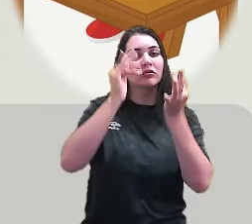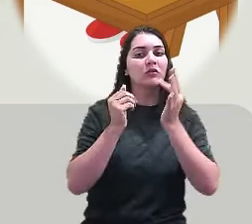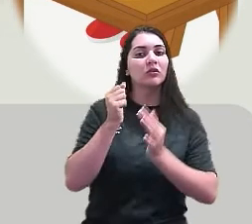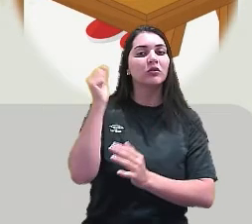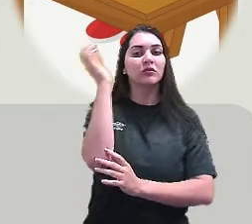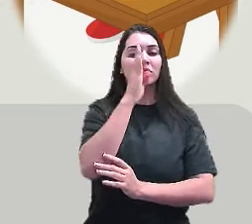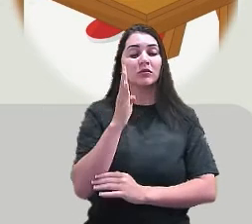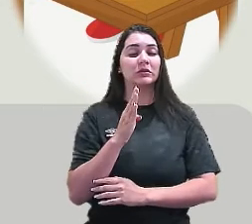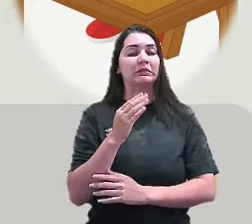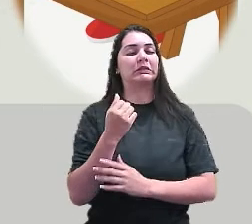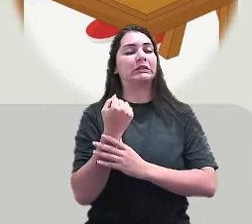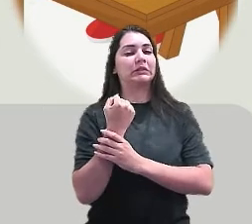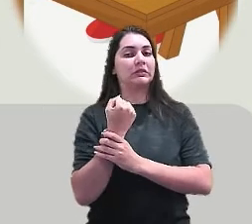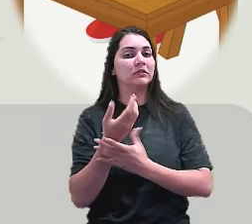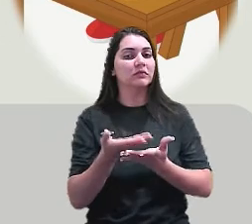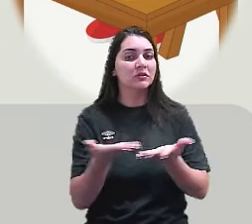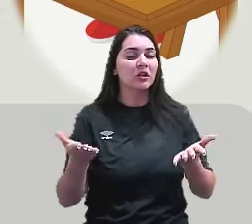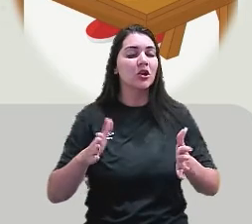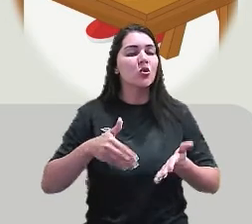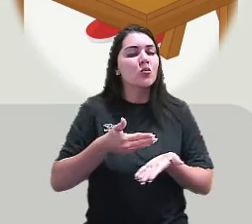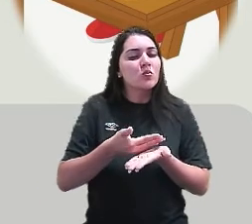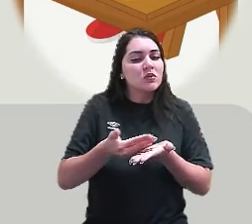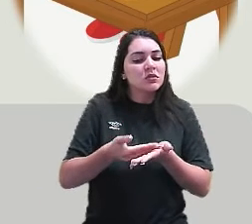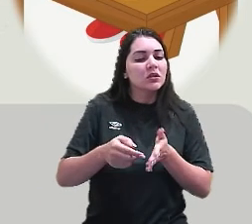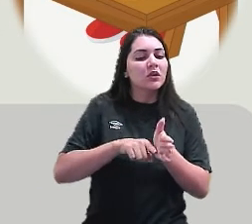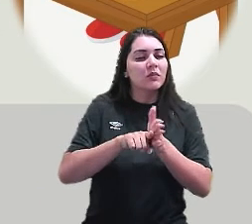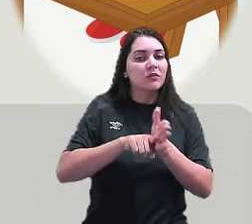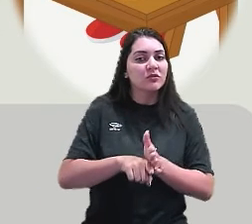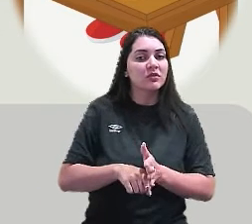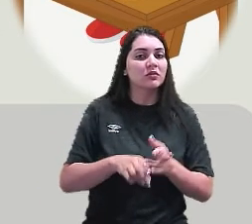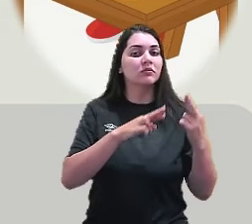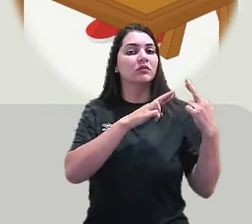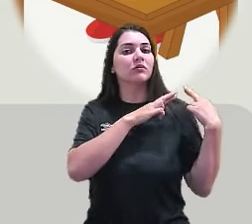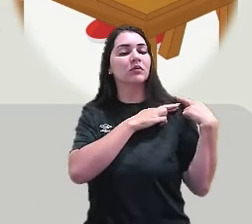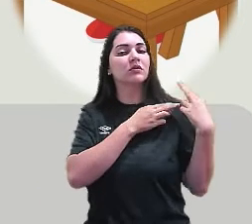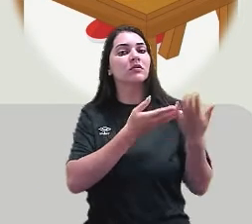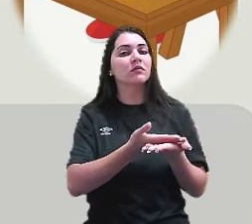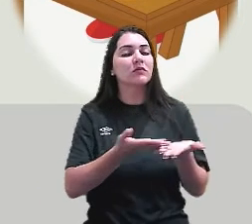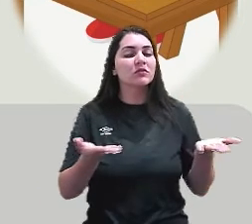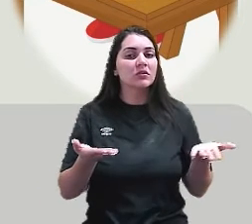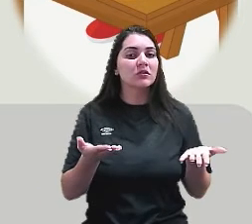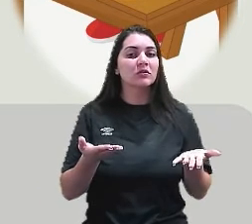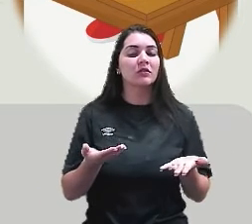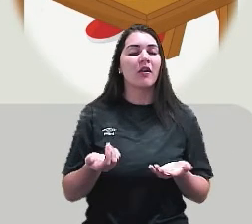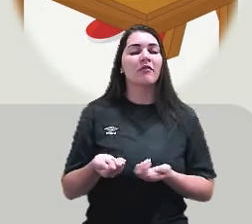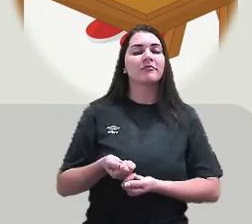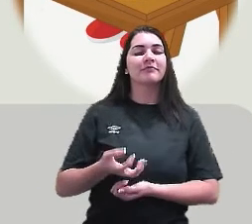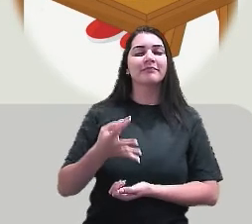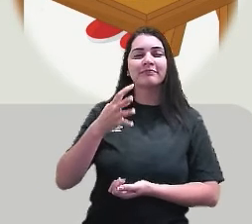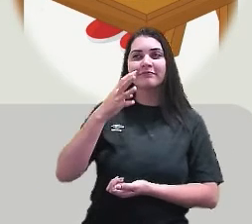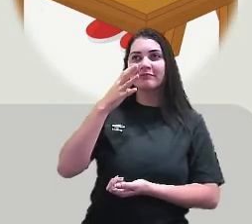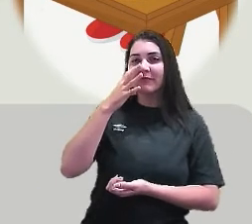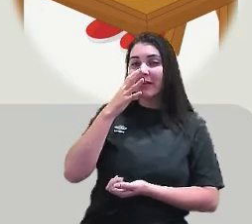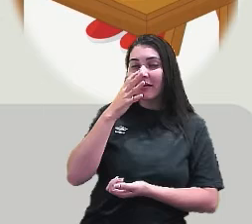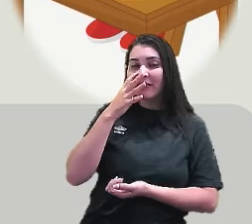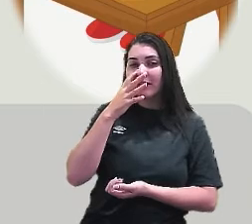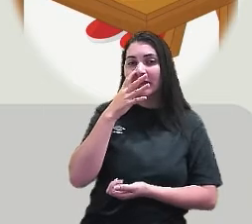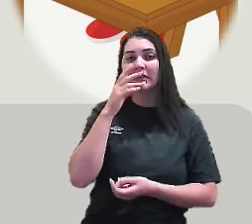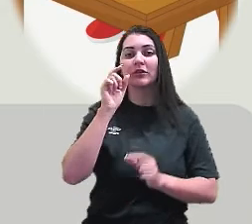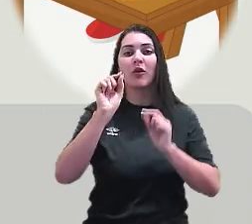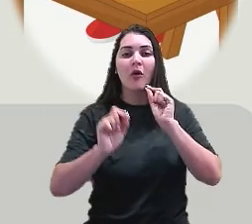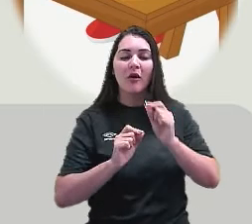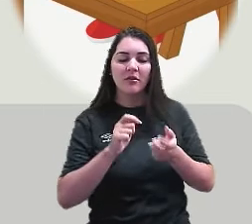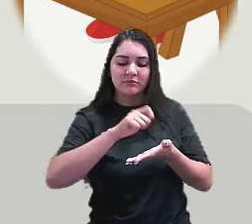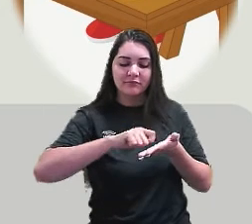eu garanto a vocês, quando vocês começarem a pesquisar sobre esses responsáveis, vocês vão ficar encantados sobre as obras que